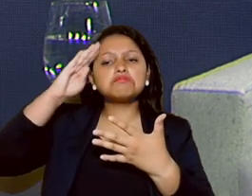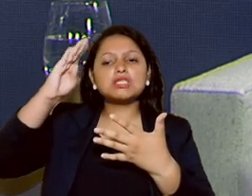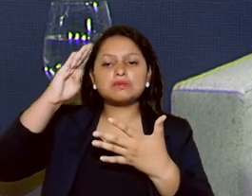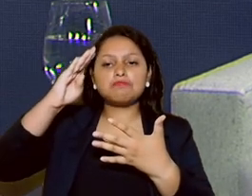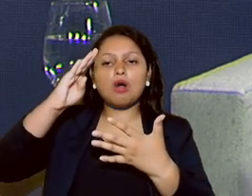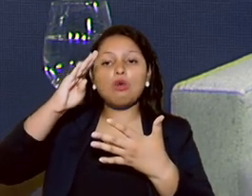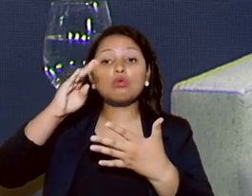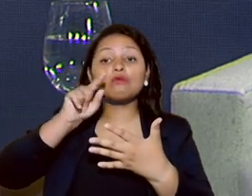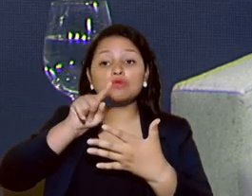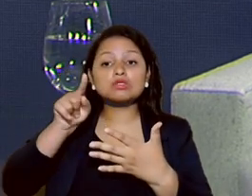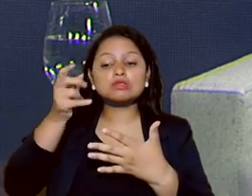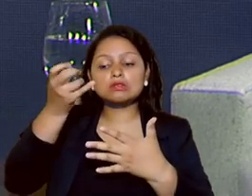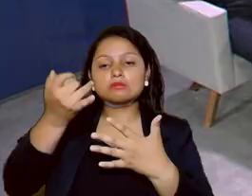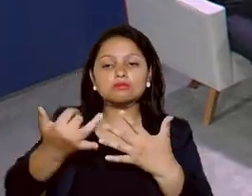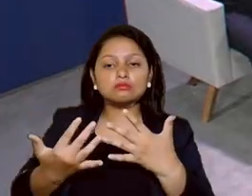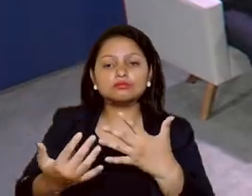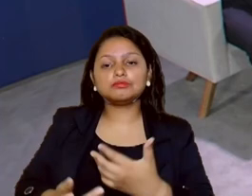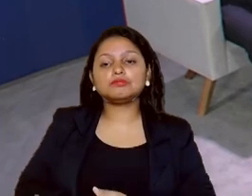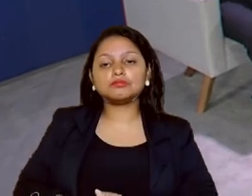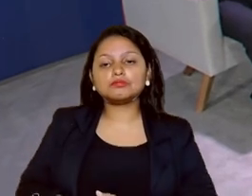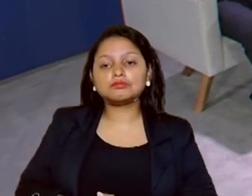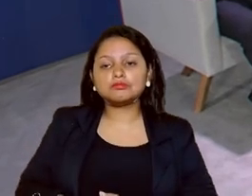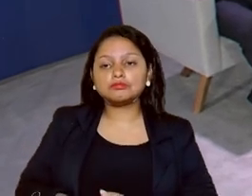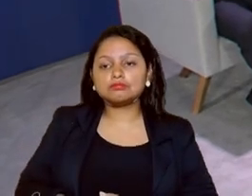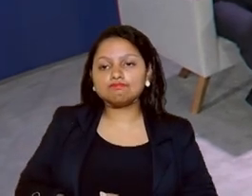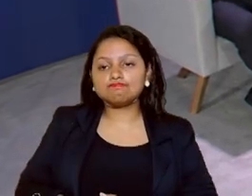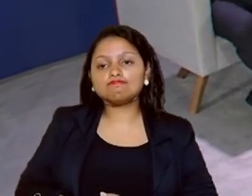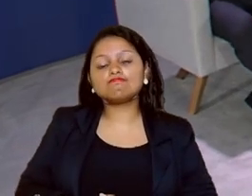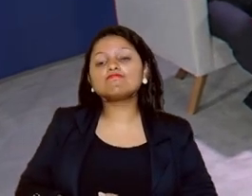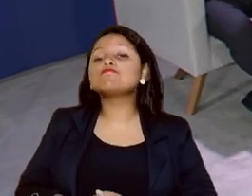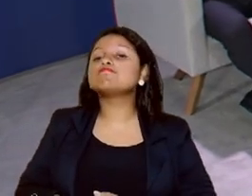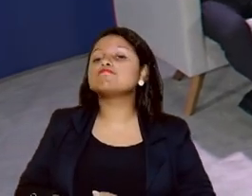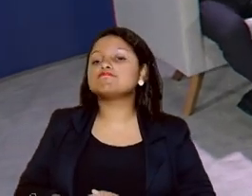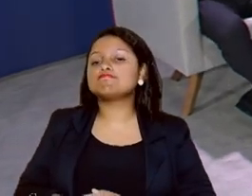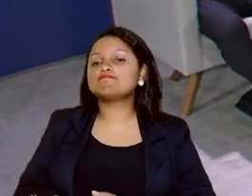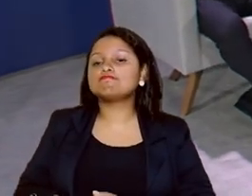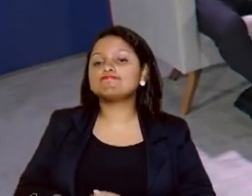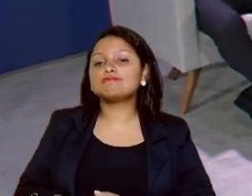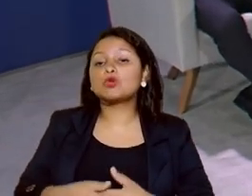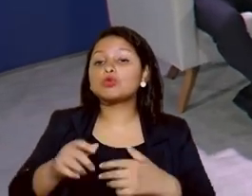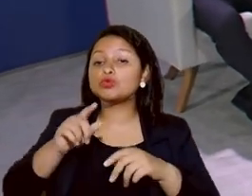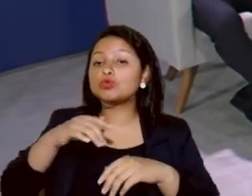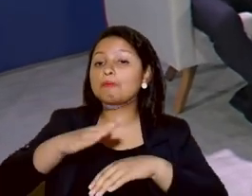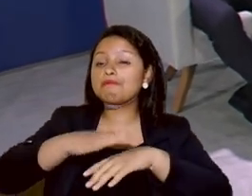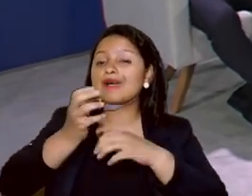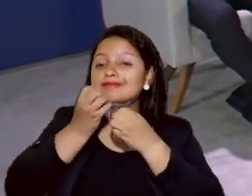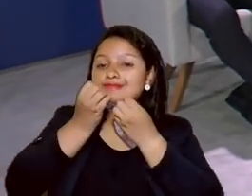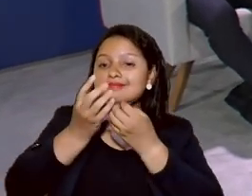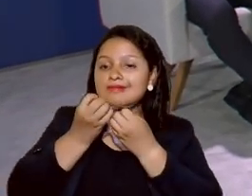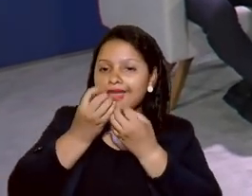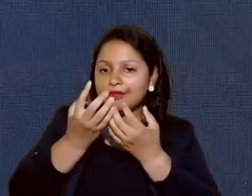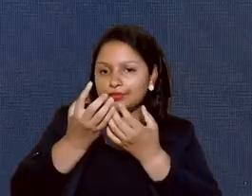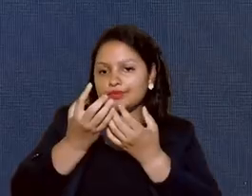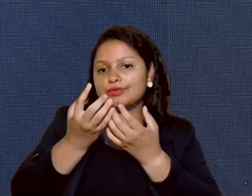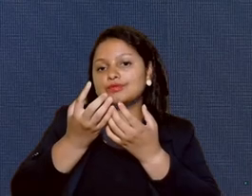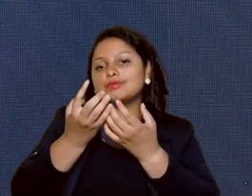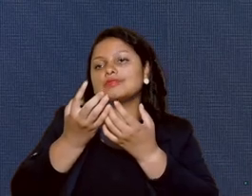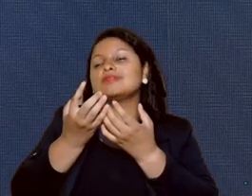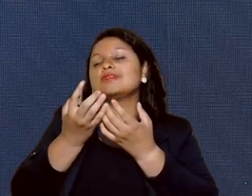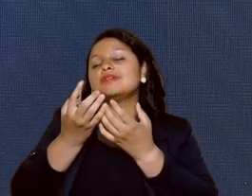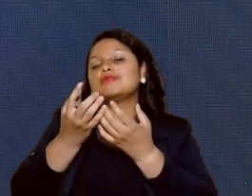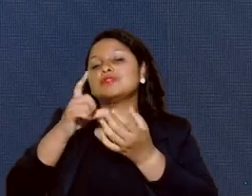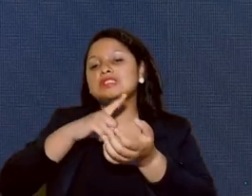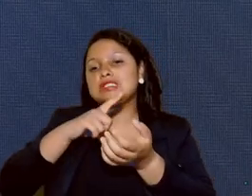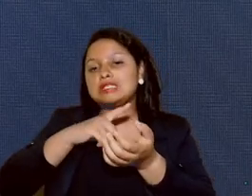fomentar esse mercado eu não tenho dúvida que quanto mais dados você tiver a partir das empresas a partir do seu